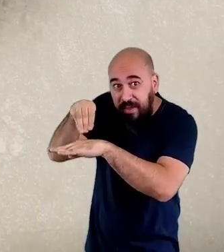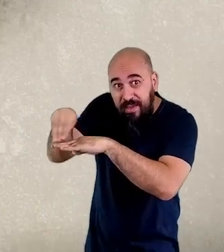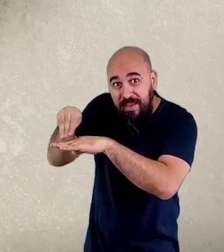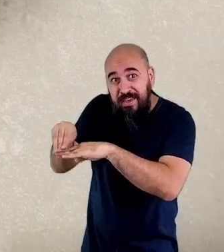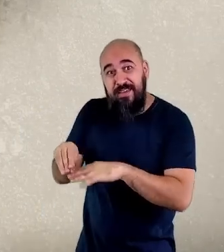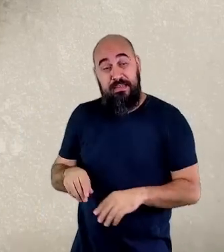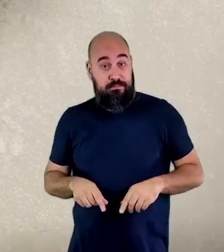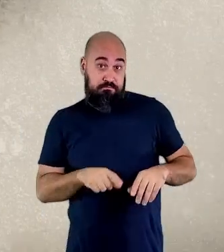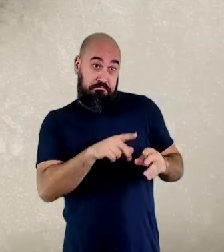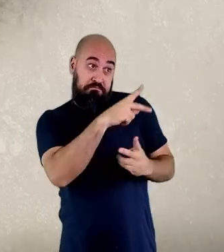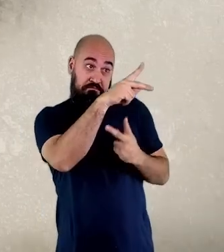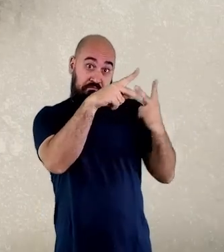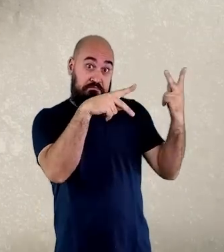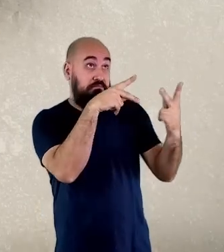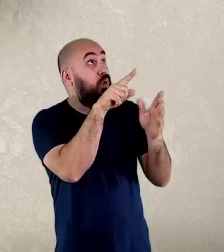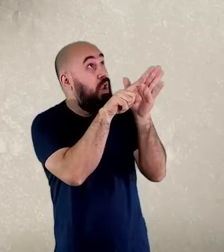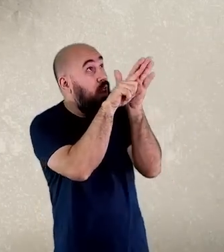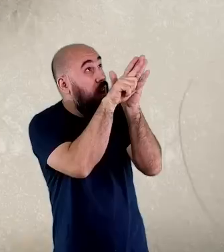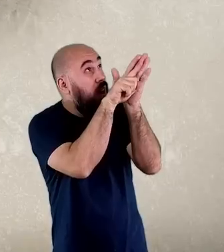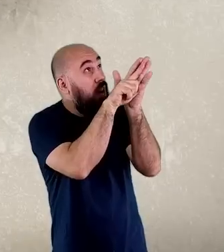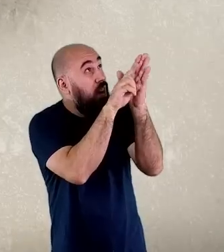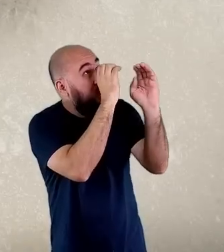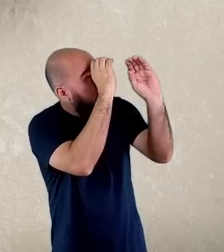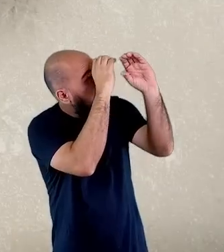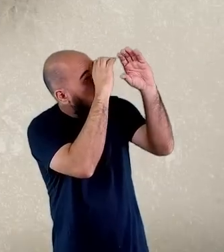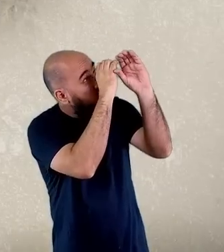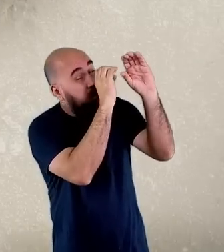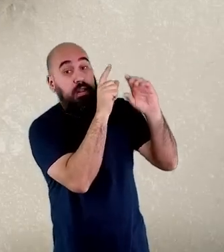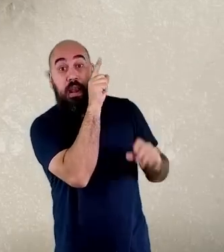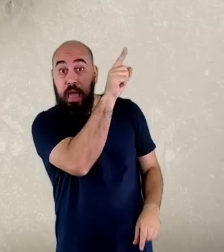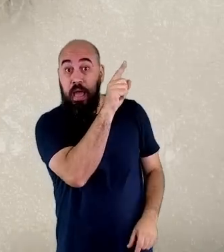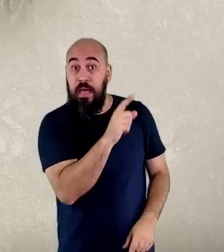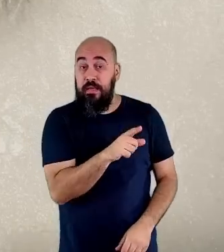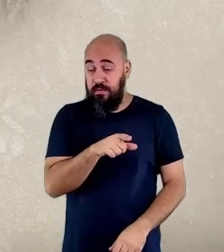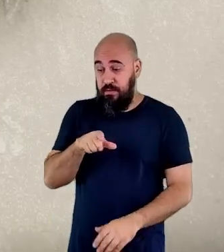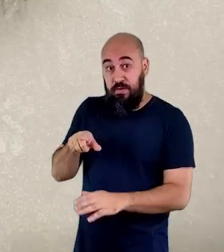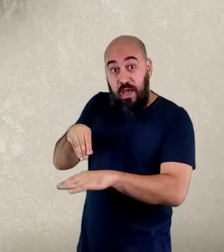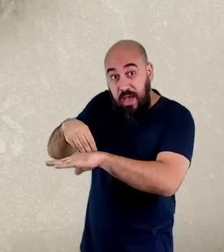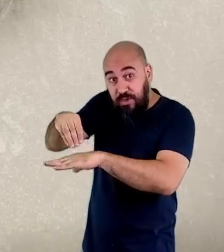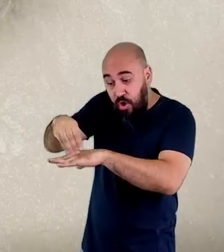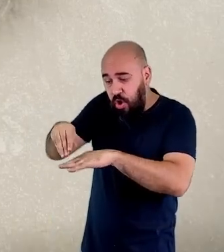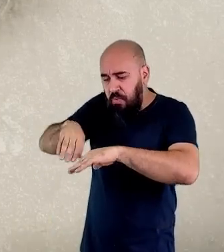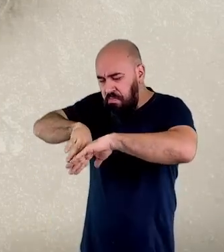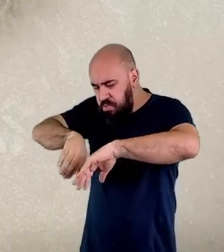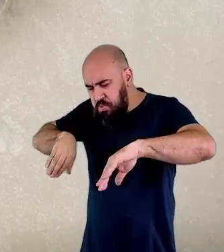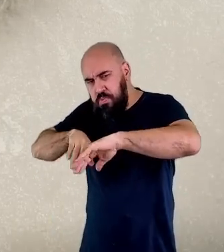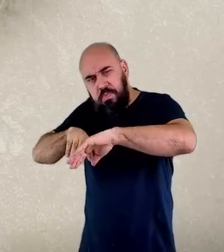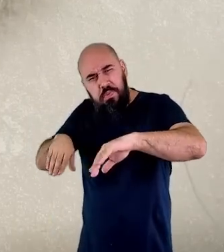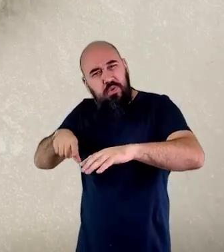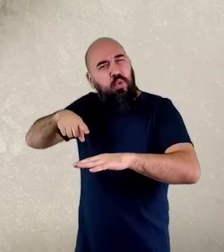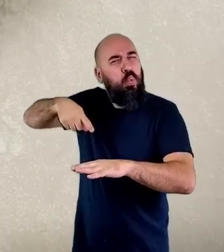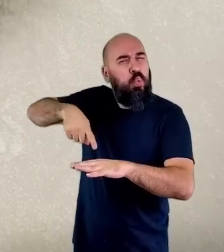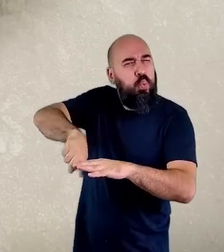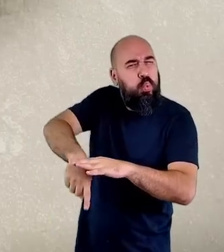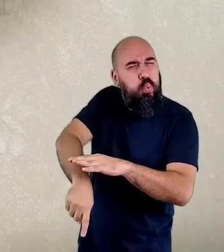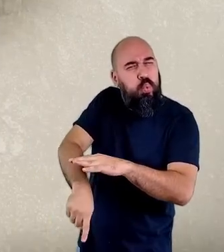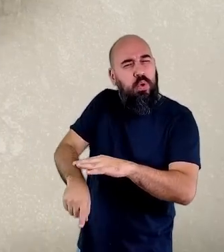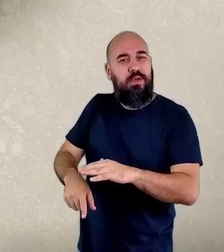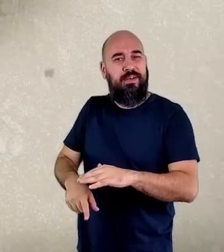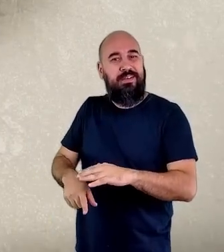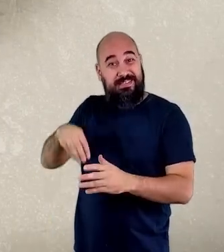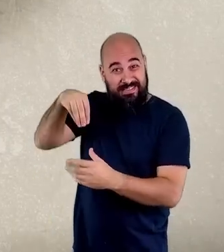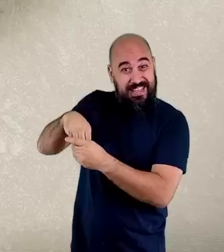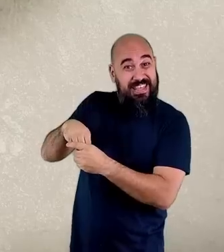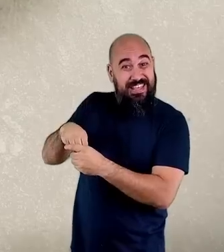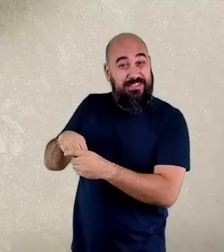em cima, no alto, o arqueólogo está buscando informações lá embaixo, no subsolo. Enquanto um está olhando as